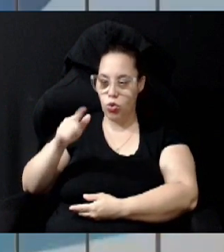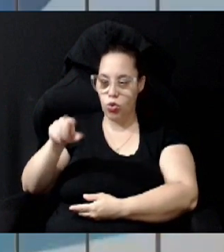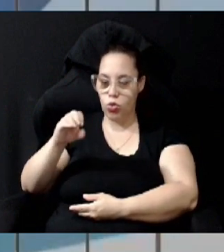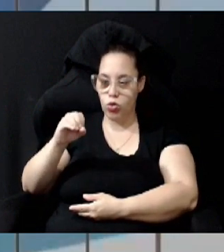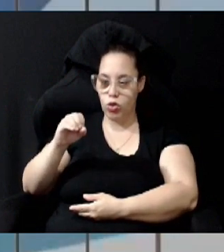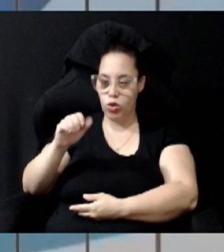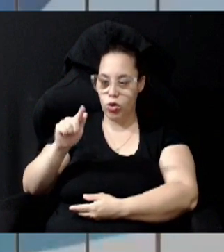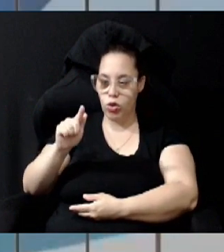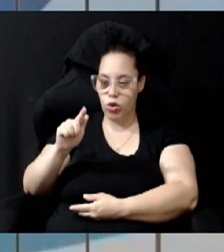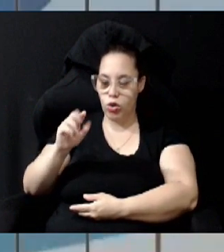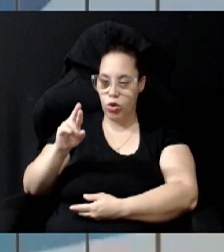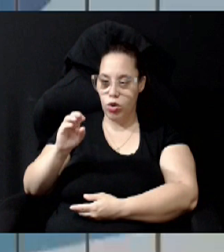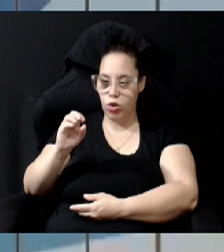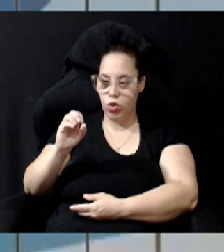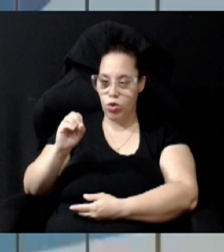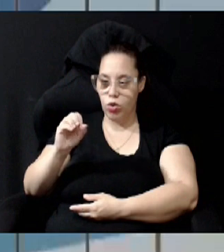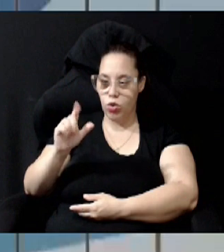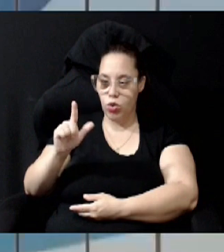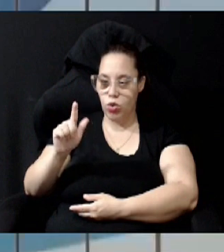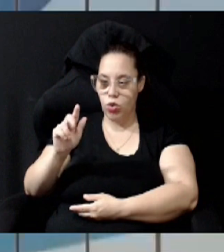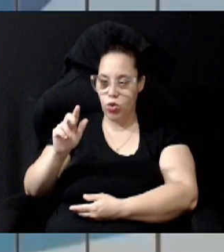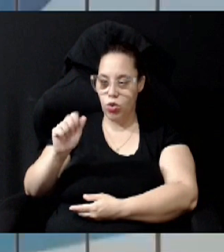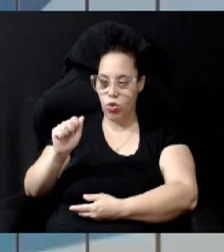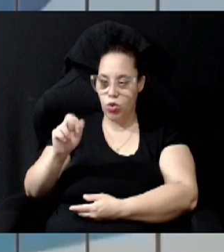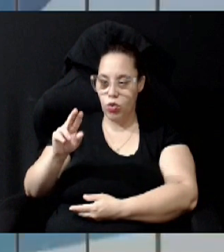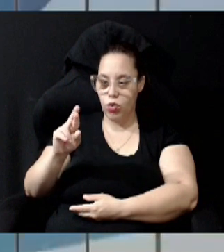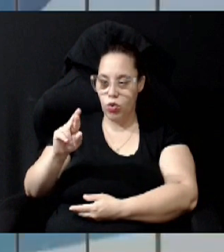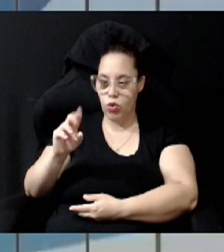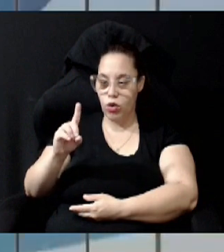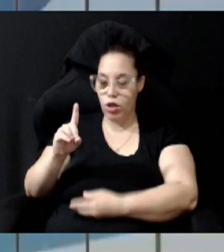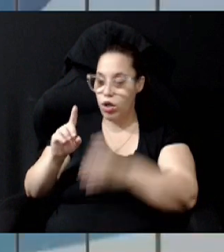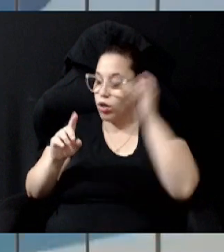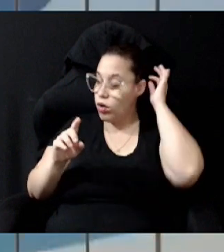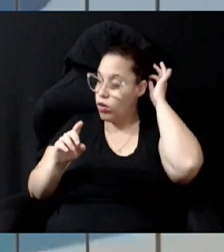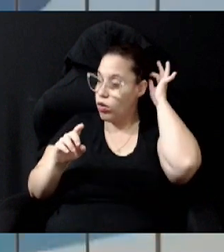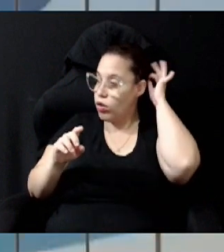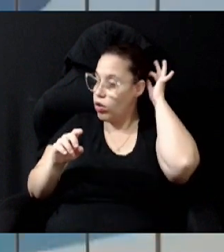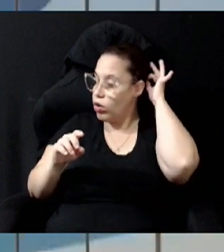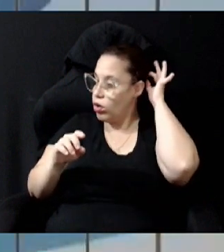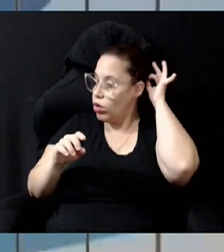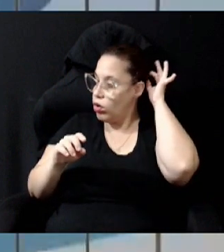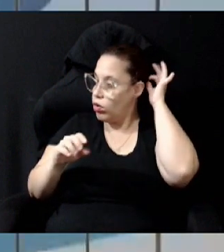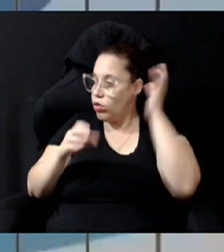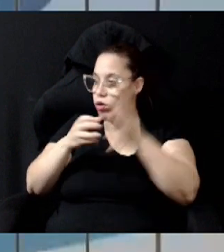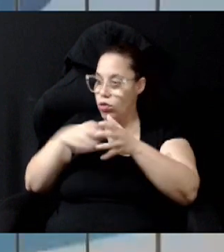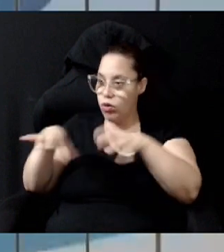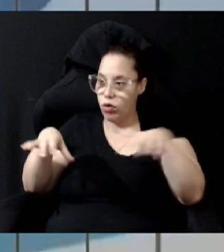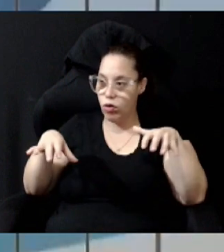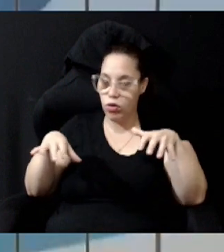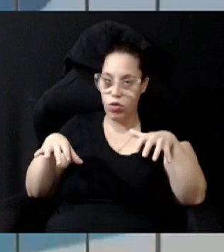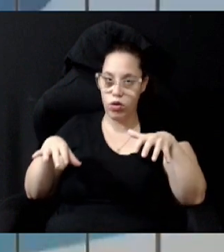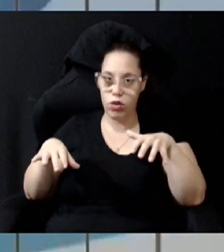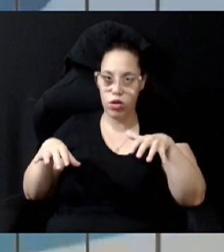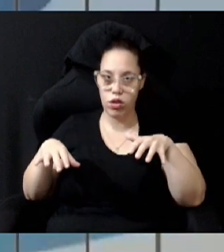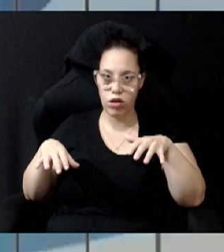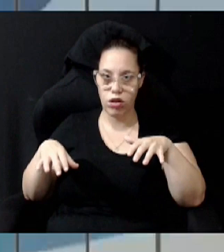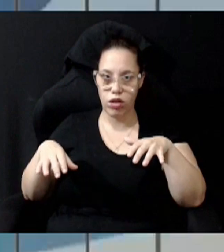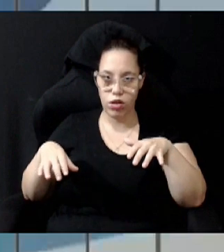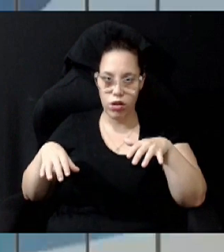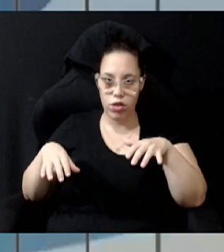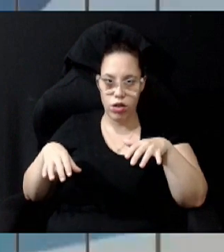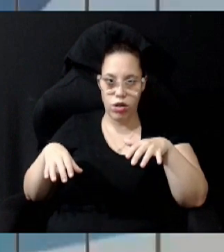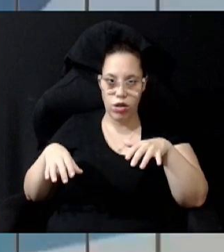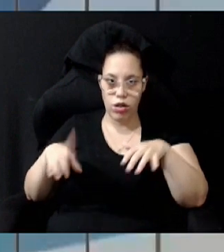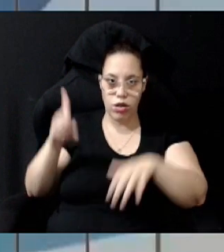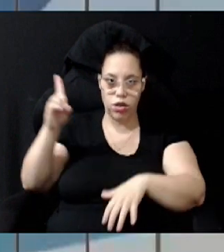chapa, presidente e vice na mesma chapa, você votava separadamente, tanto que foi uma coisa meio esquizofrênica, né? Um cara de direita presidente e um